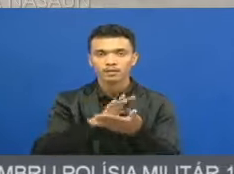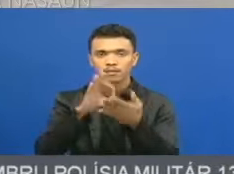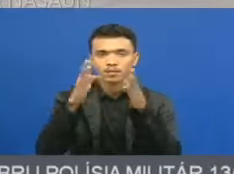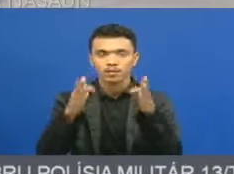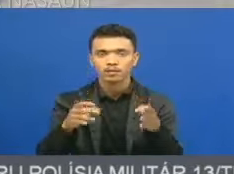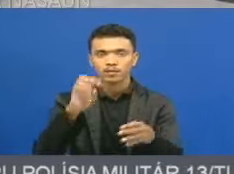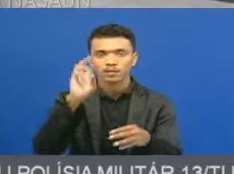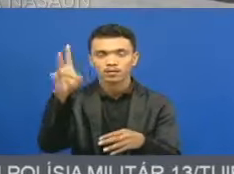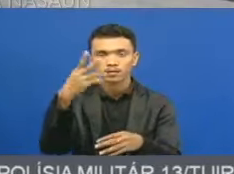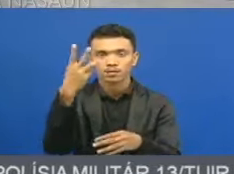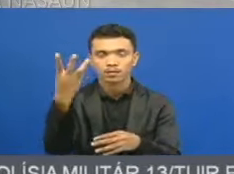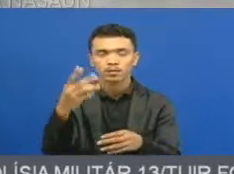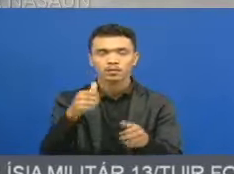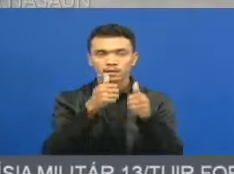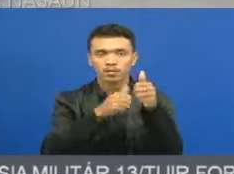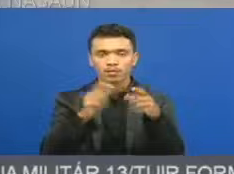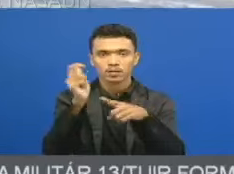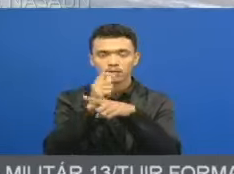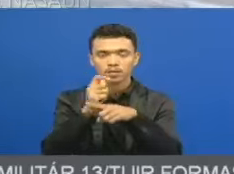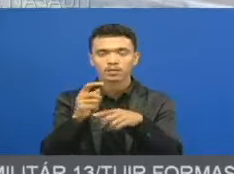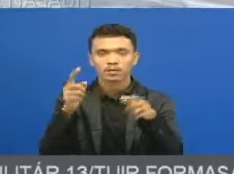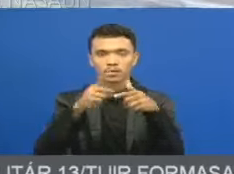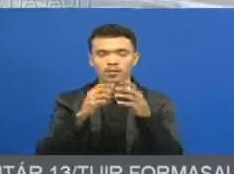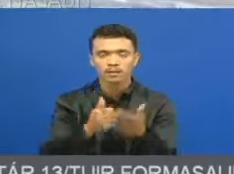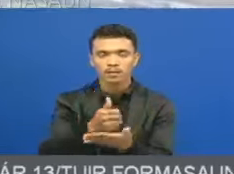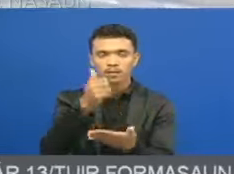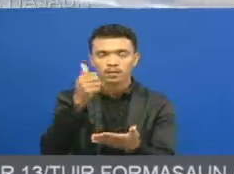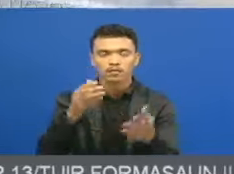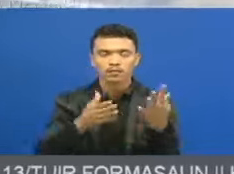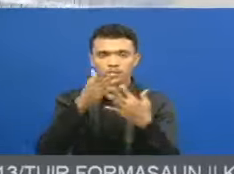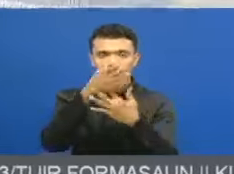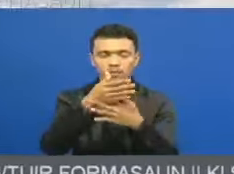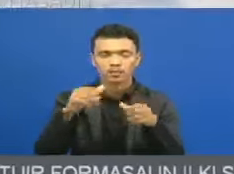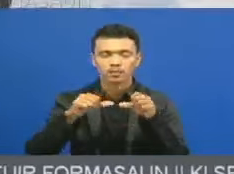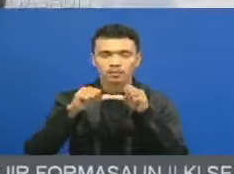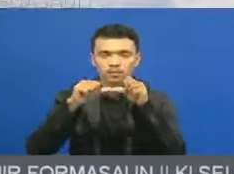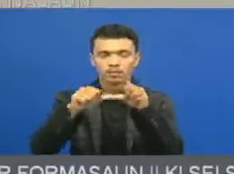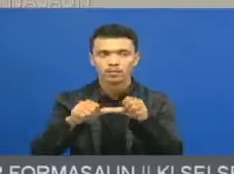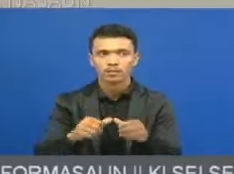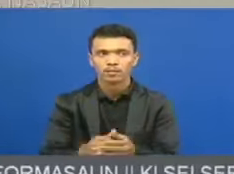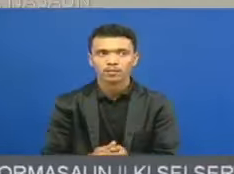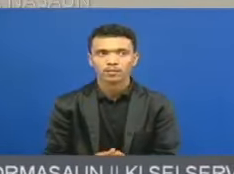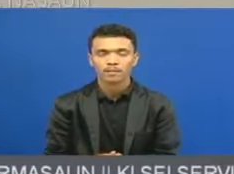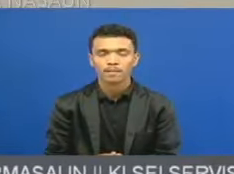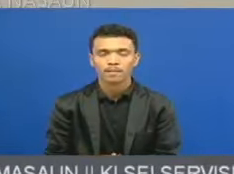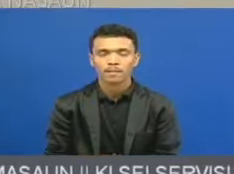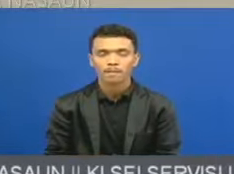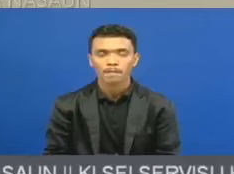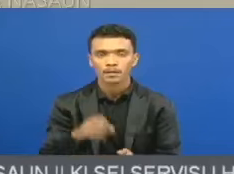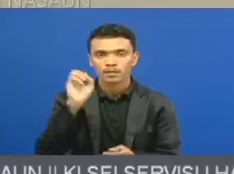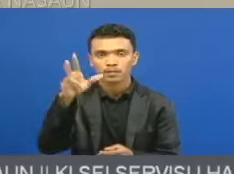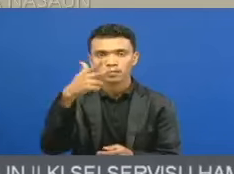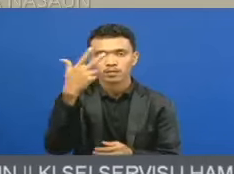resine, seitur teste, banhira passa, maka se continua ba formação avançado. Itane batadori e san sintoro, e